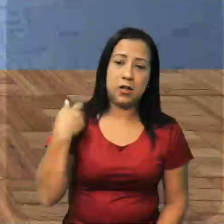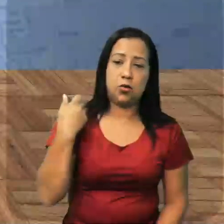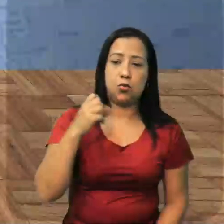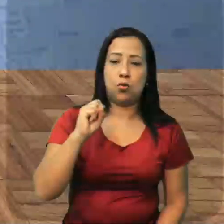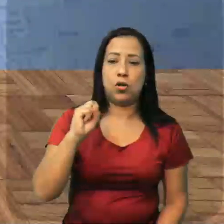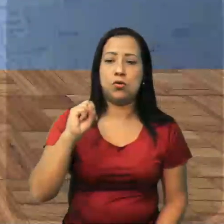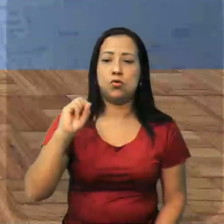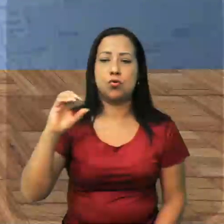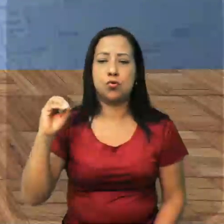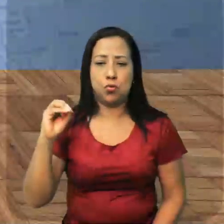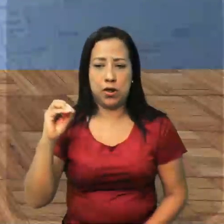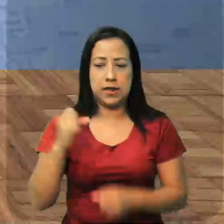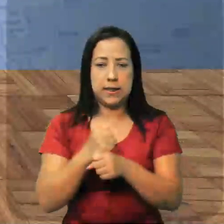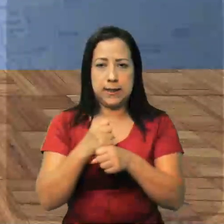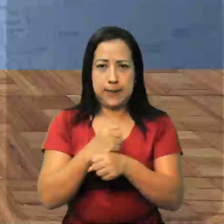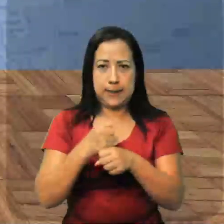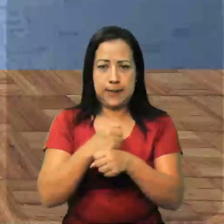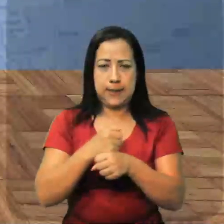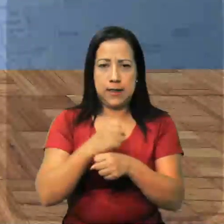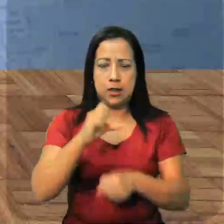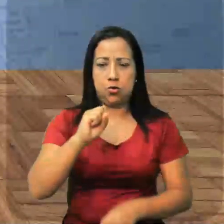aposentado.